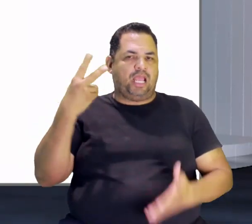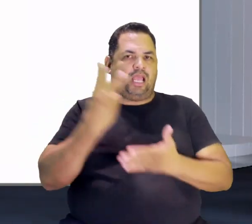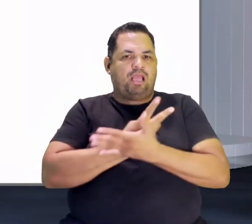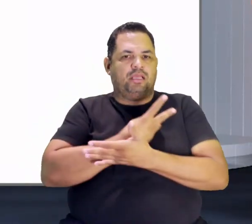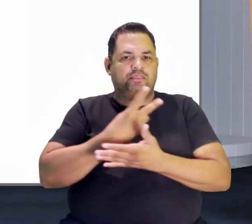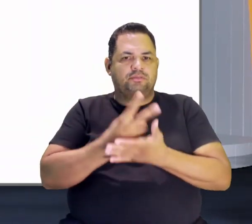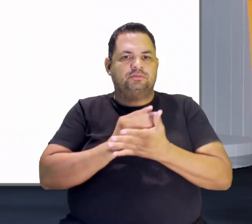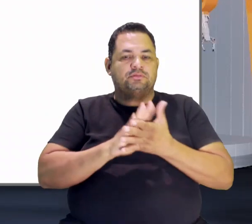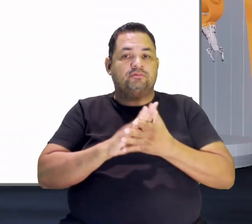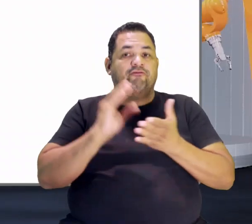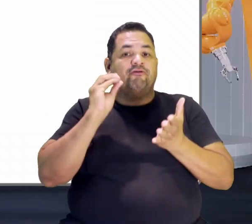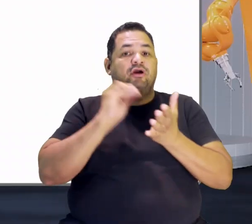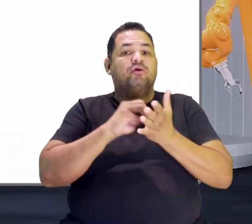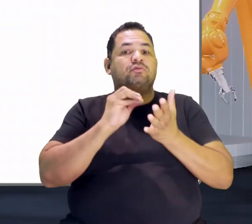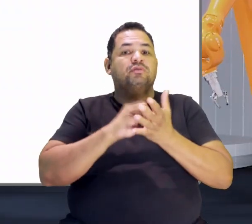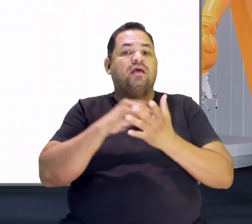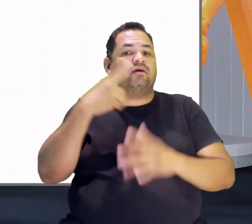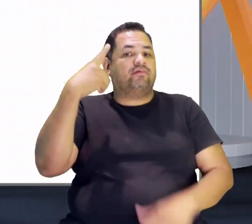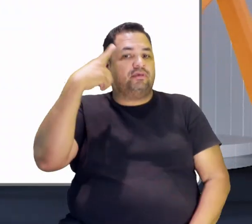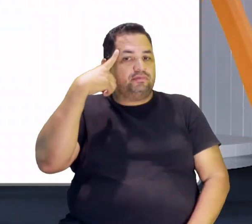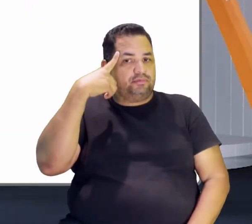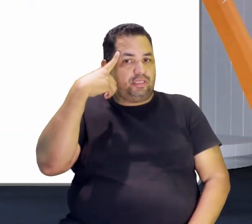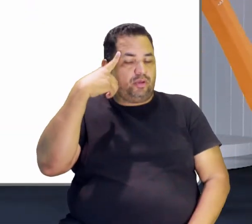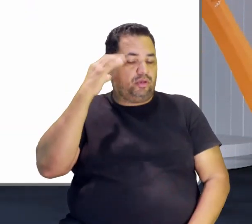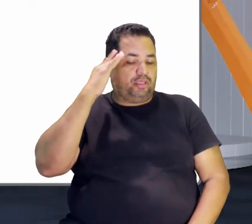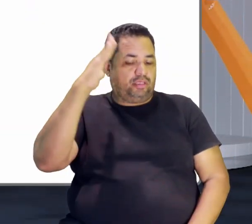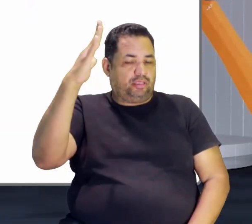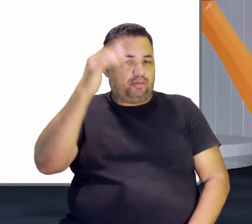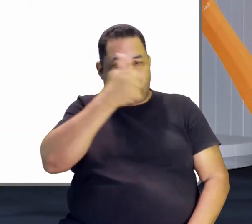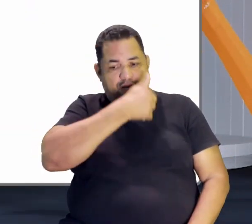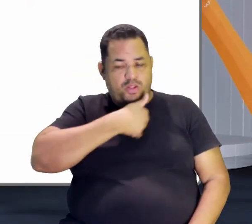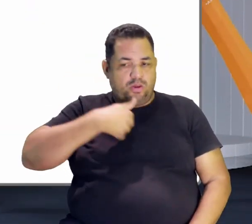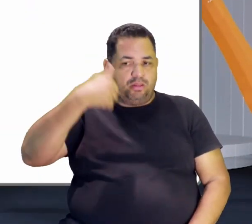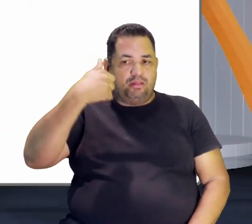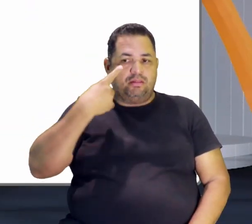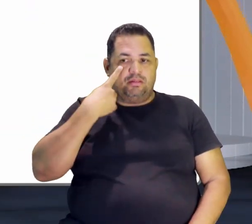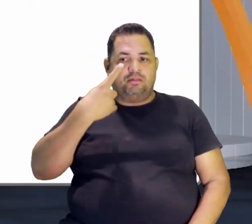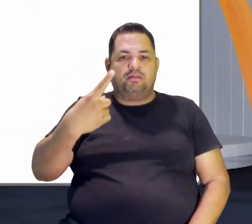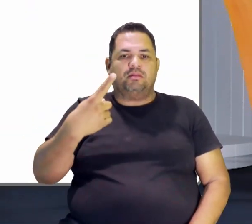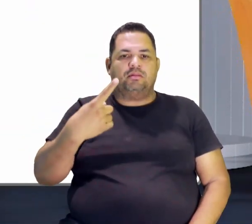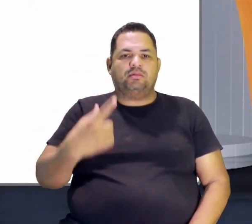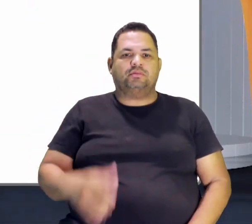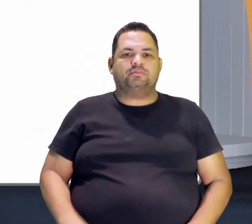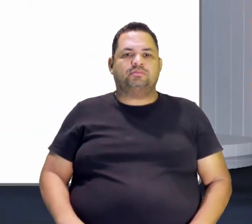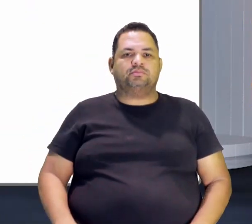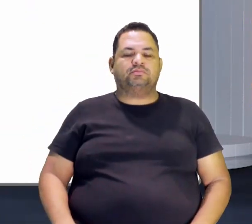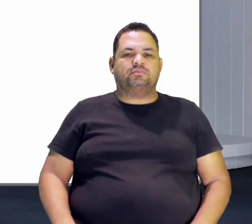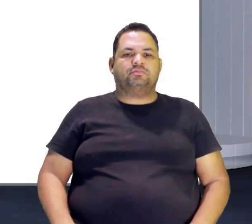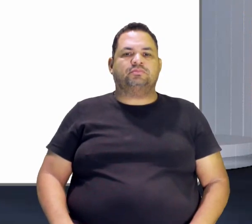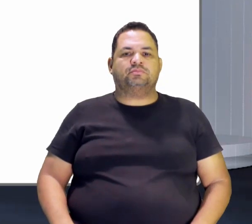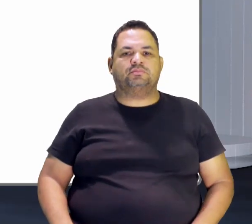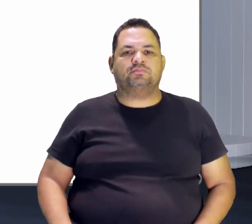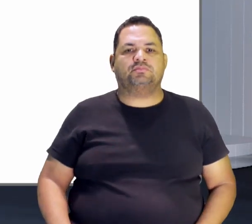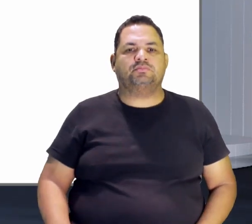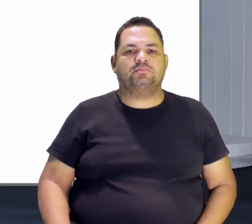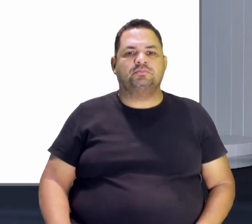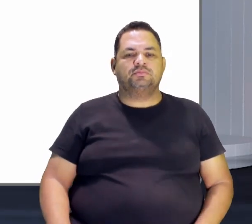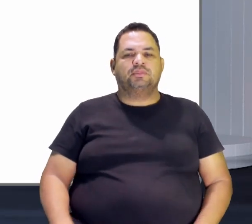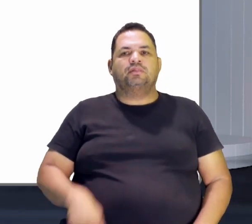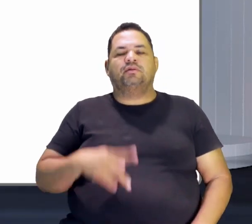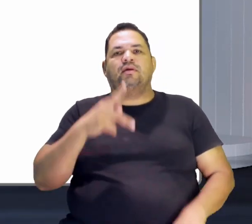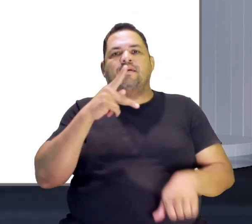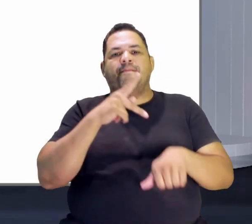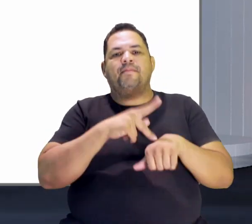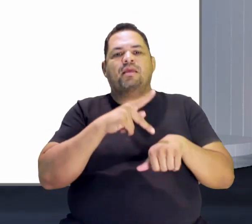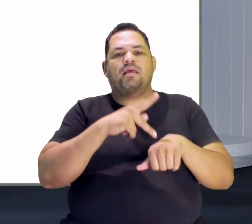estava incompleto em suas observações. Ele apenas observa, a gente vê, como no caso nós tivemos na aula de uma pedra e uma